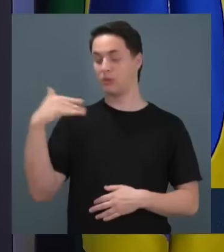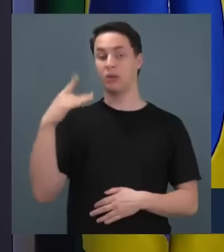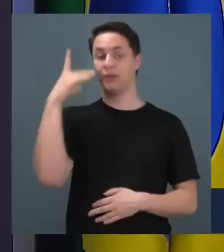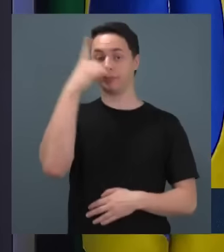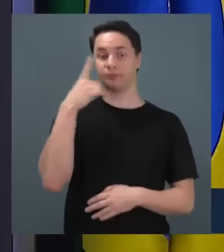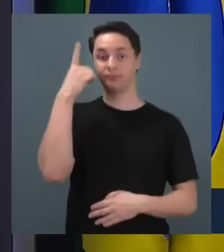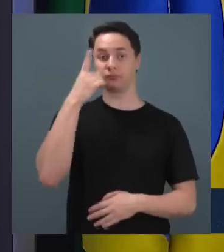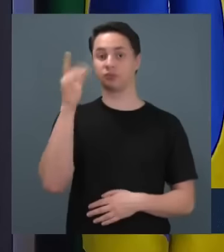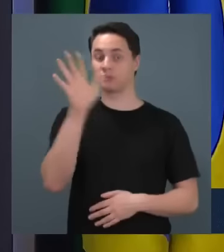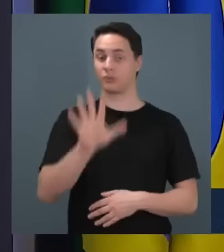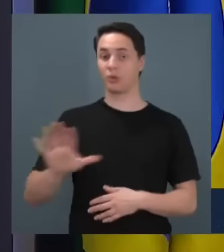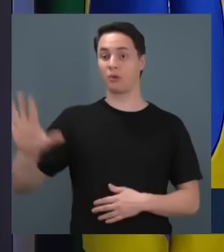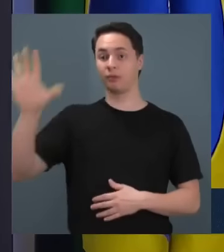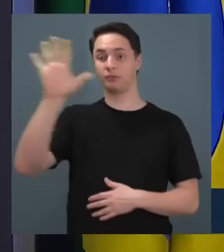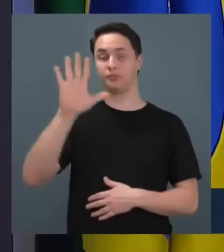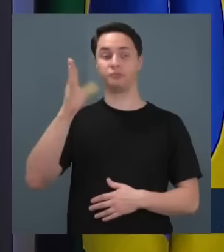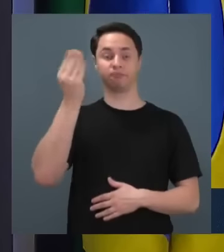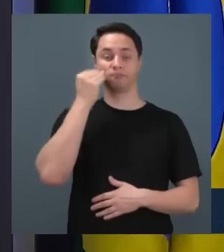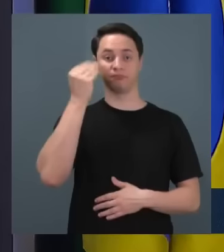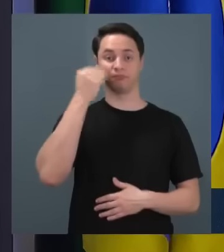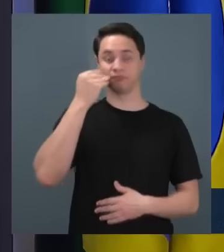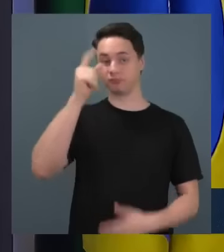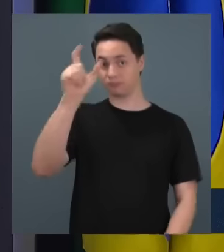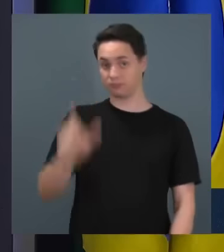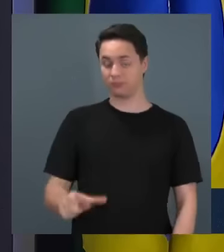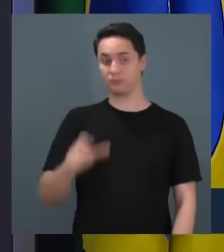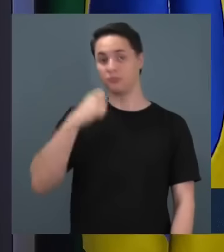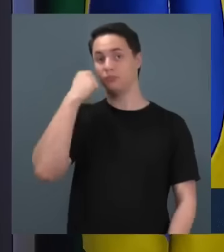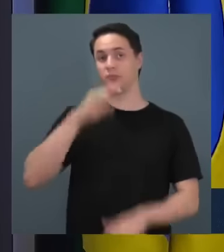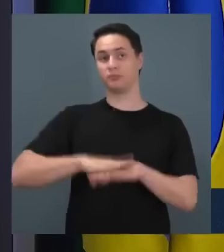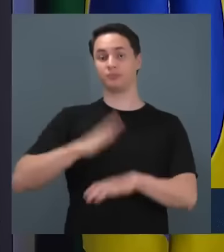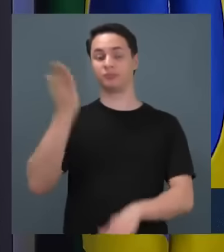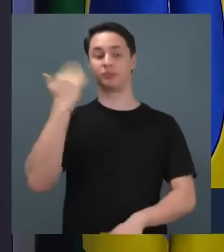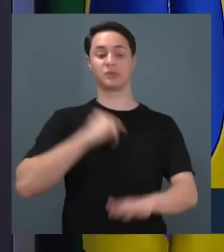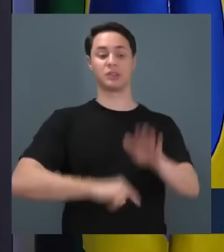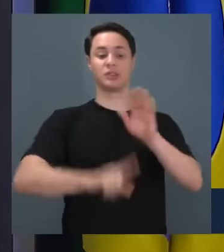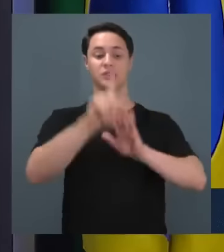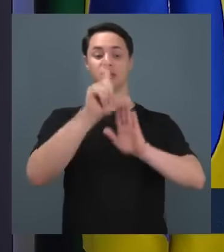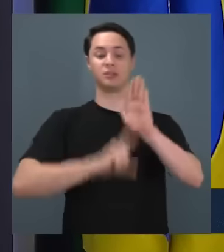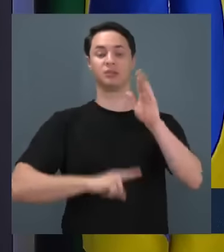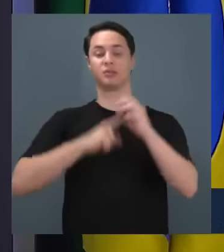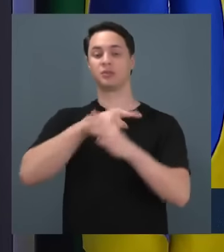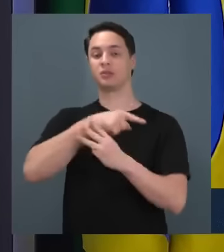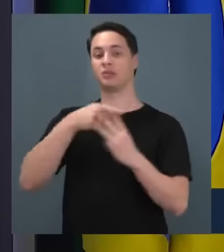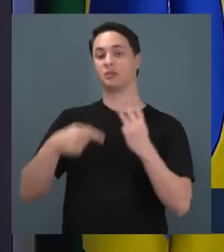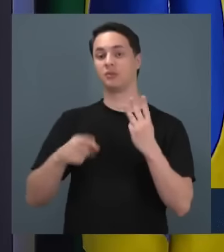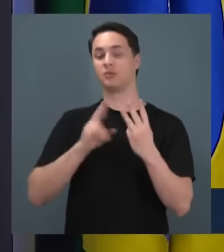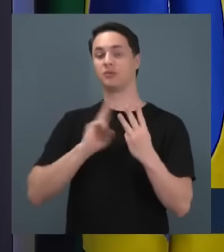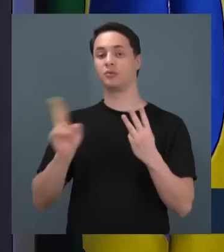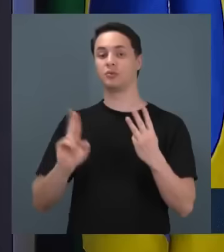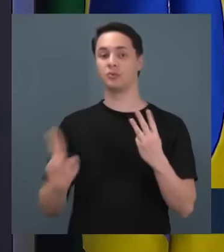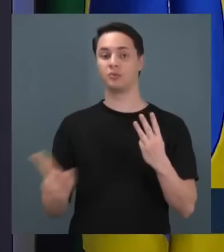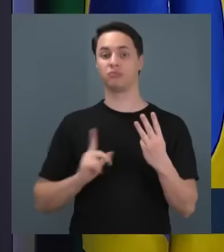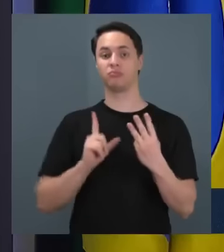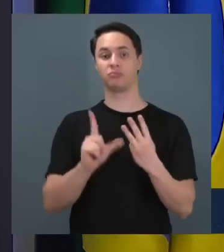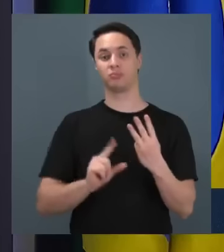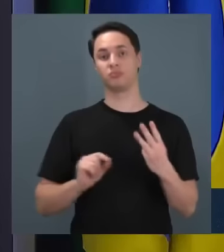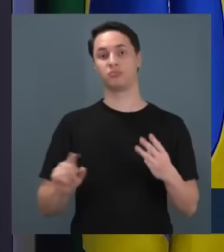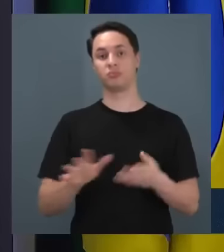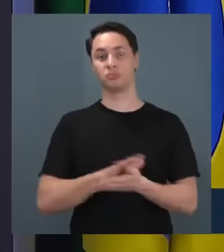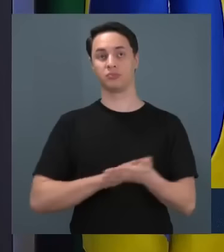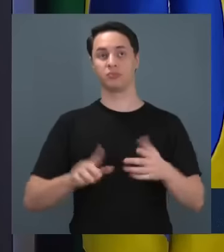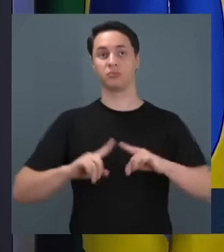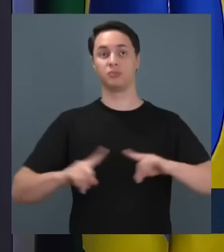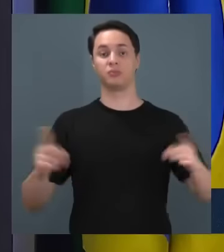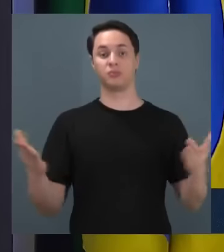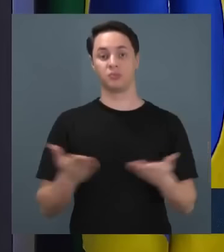geral, tentou ser senador, mas naquela época era uma lista tríplice, quem escolhia era o imperador, ele não foi o escolhido. Mas hoje nós tivemos